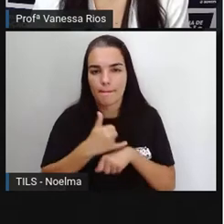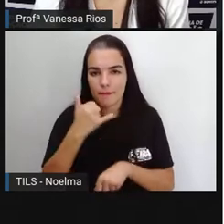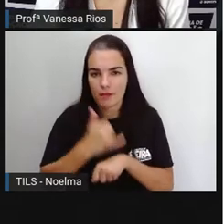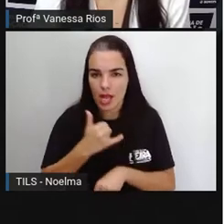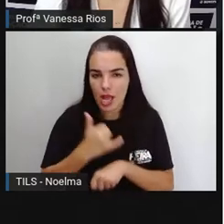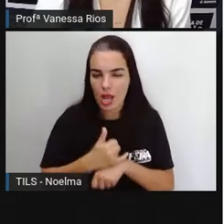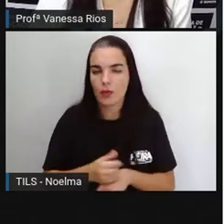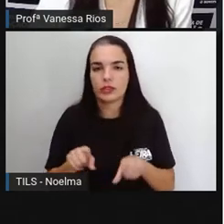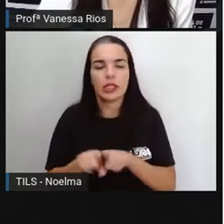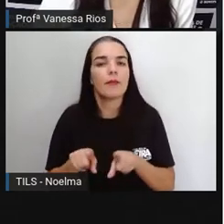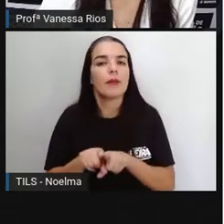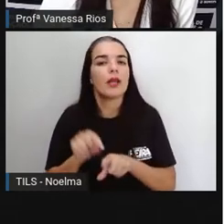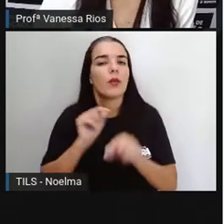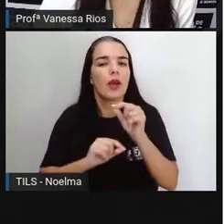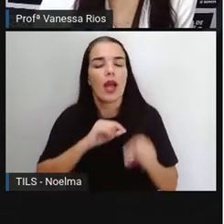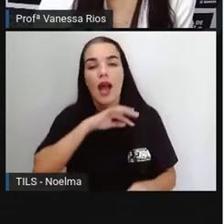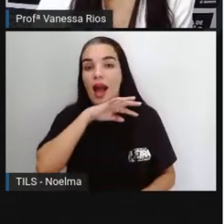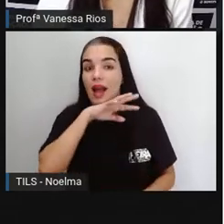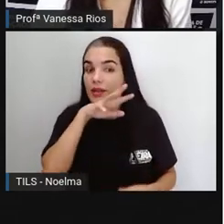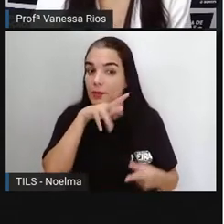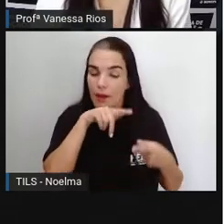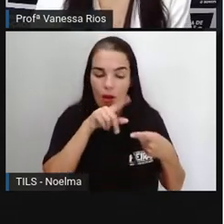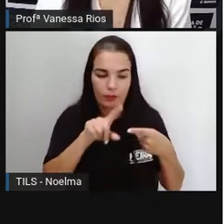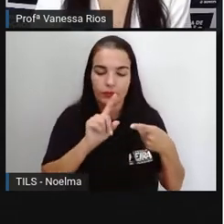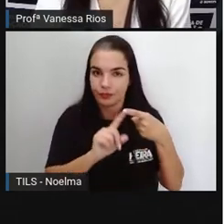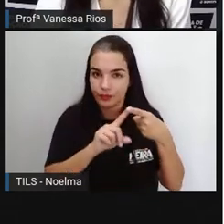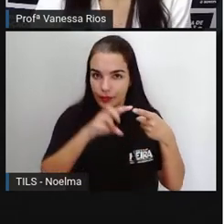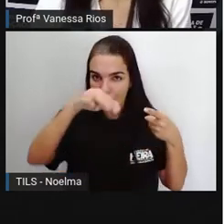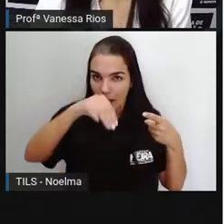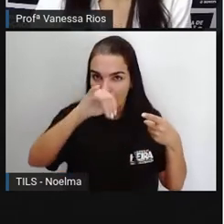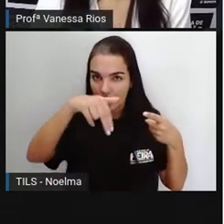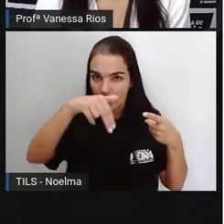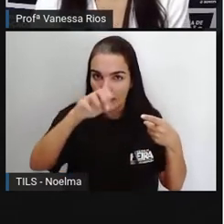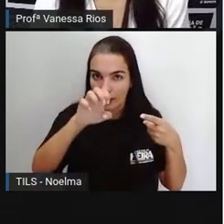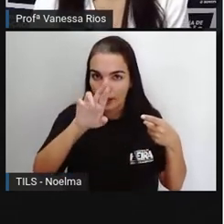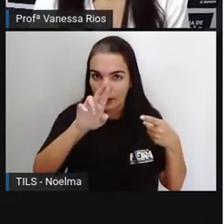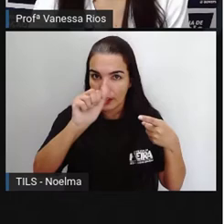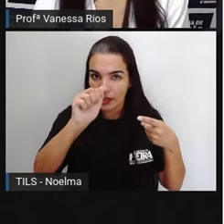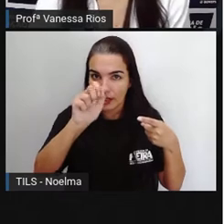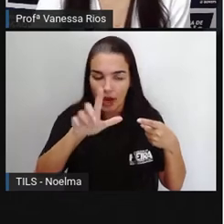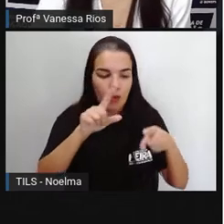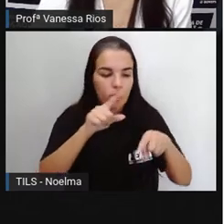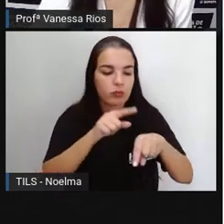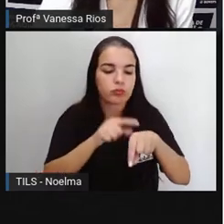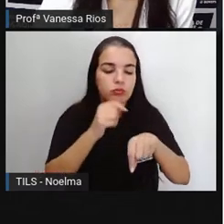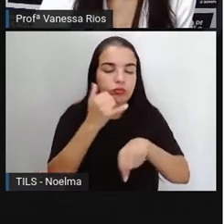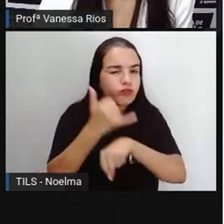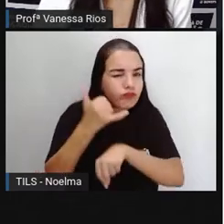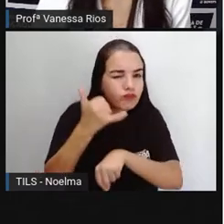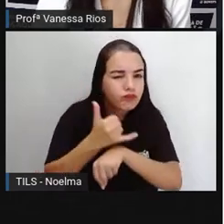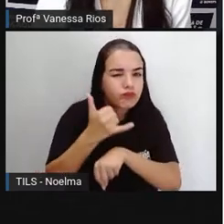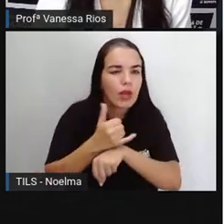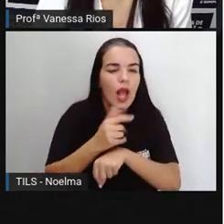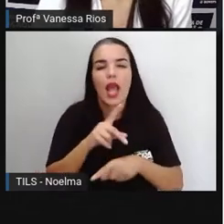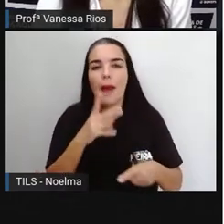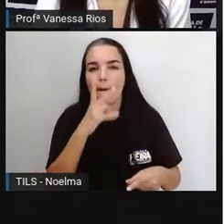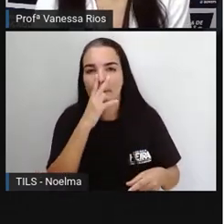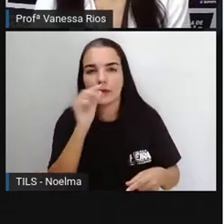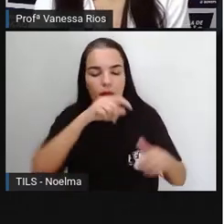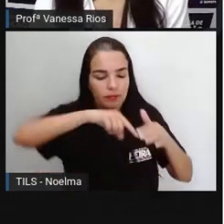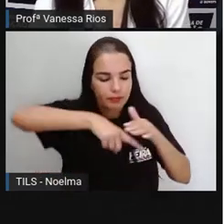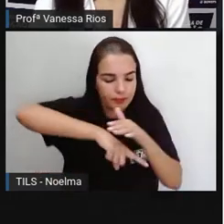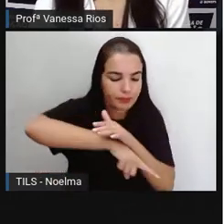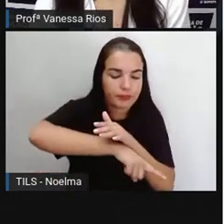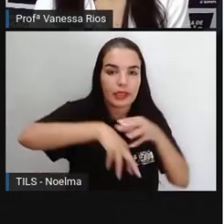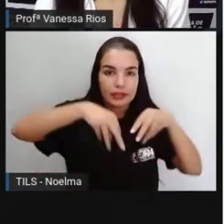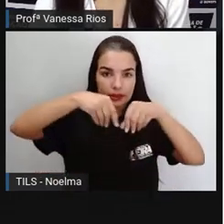Os materiais naturais de origem mineral, né, eles são encontrados normalmente aí na terra, né, no subsolo. E a gente tem